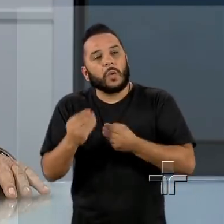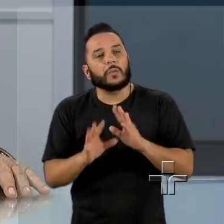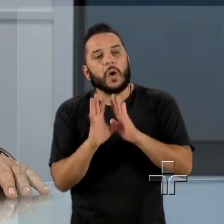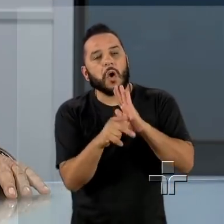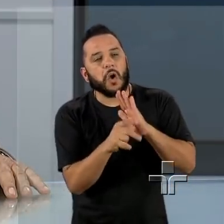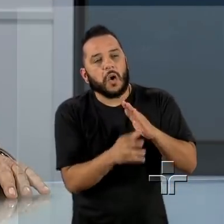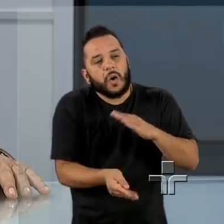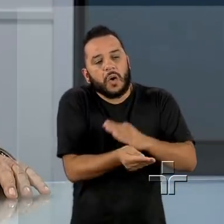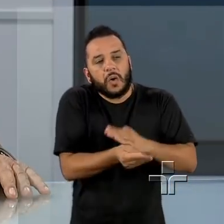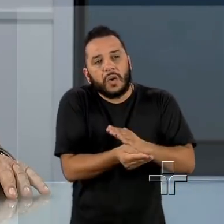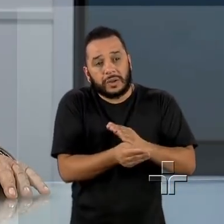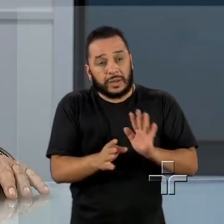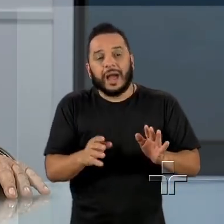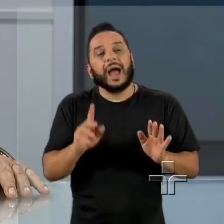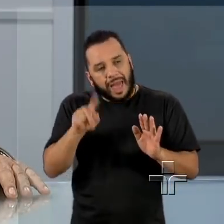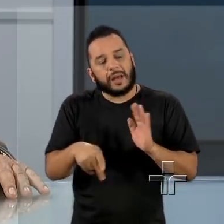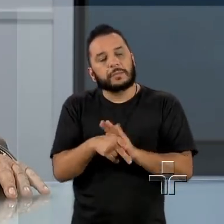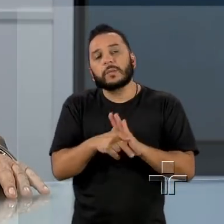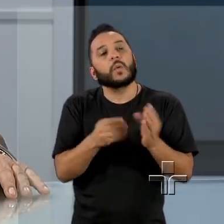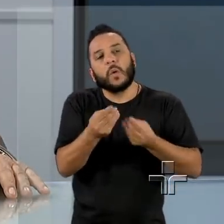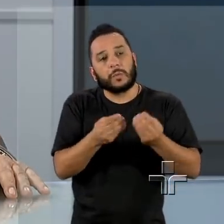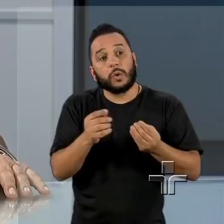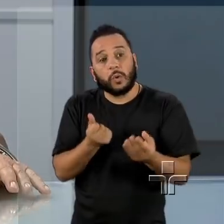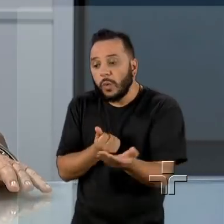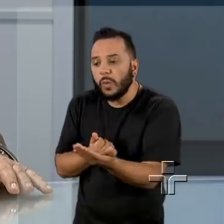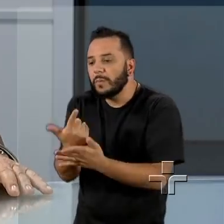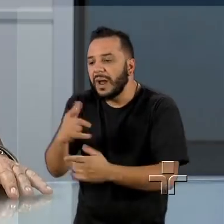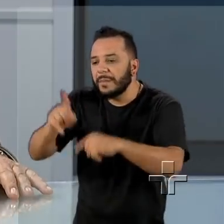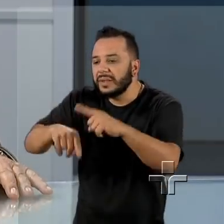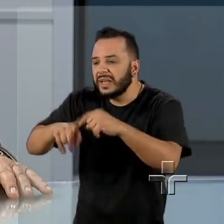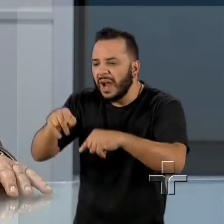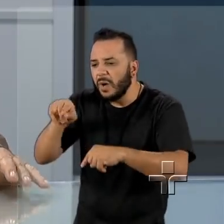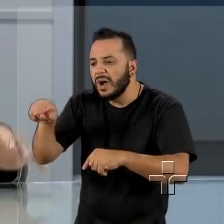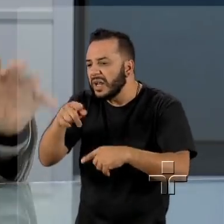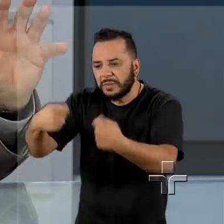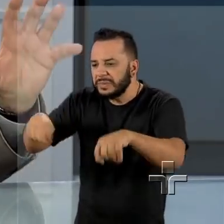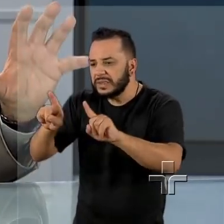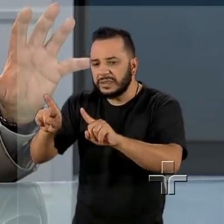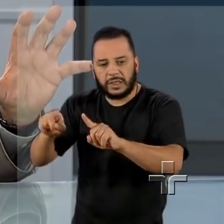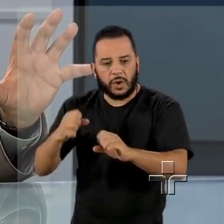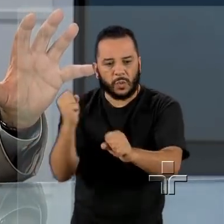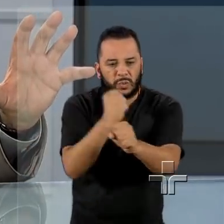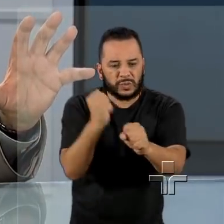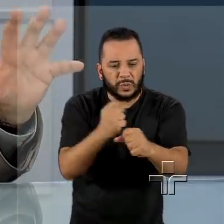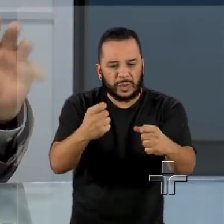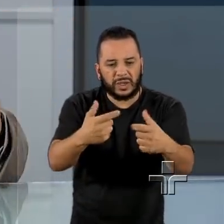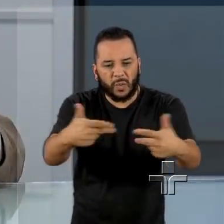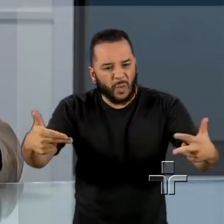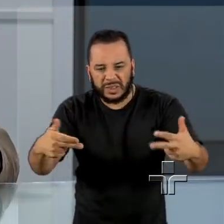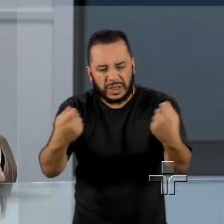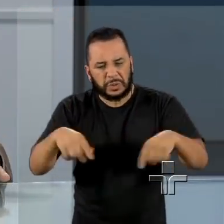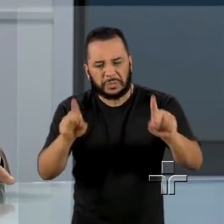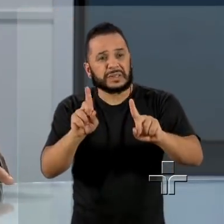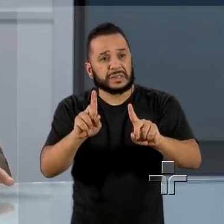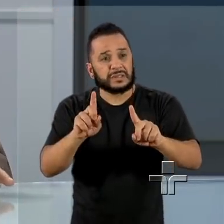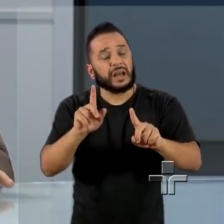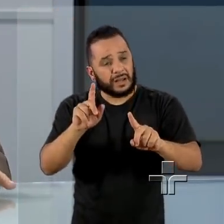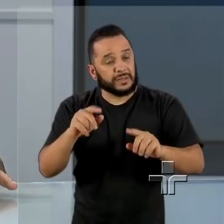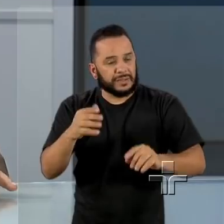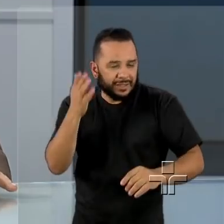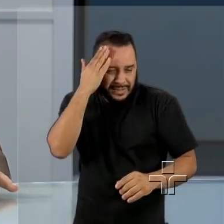modalidades de crime organizado como as facções. Com tantos escândalos, né, que se multiplicam, tantos casos escandalosos, fica